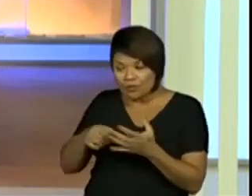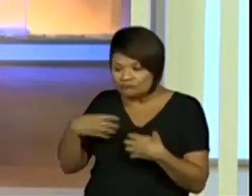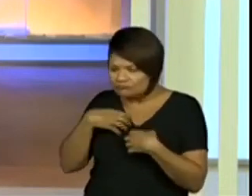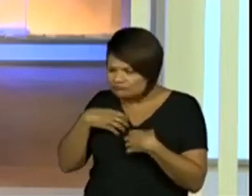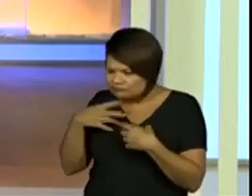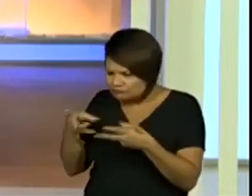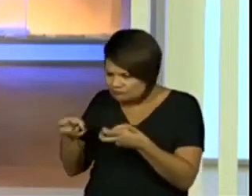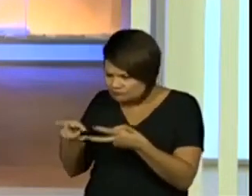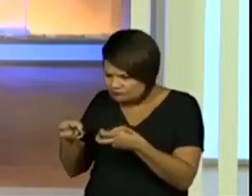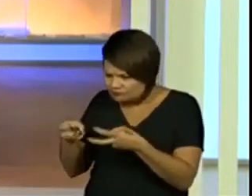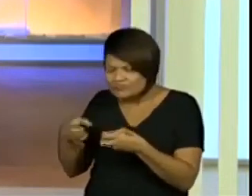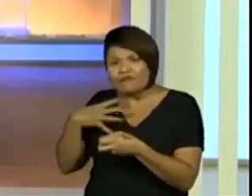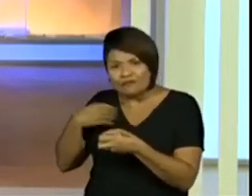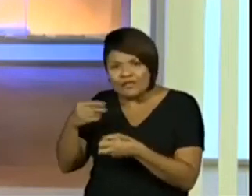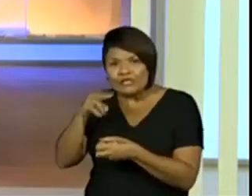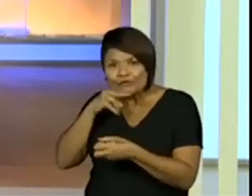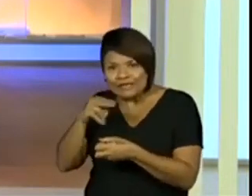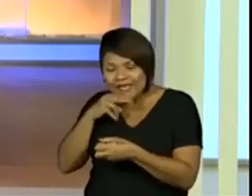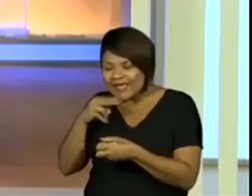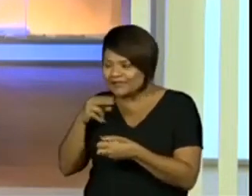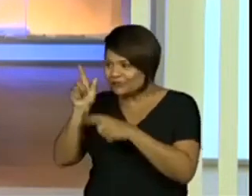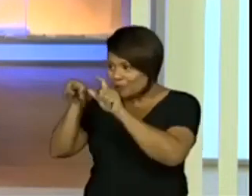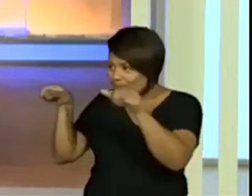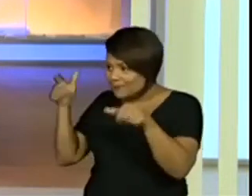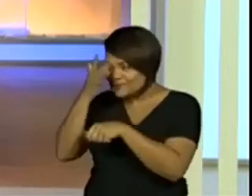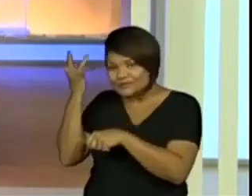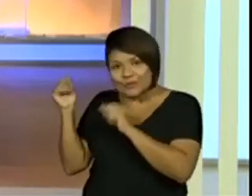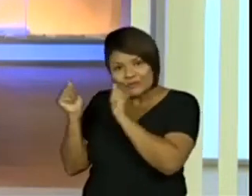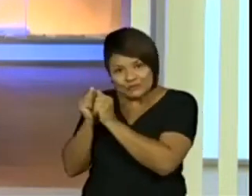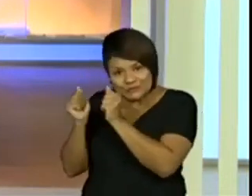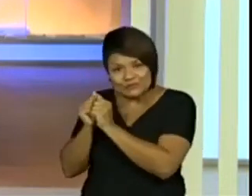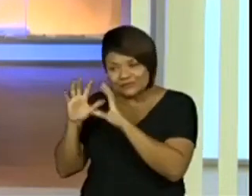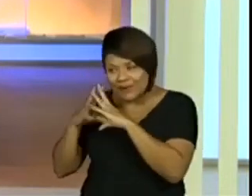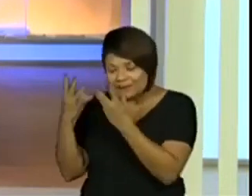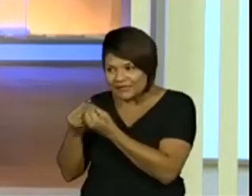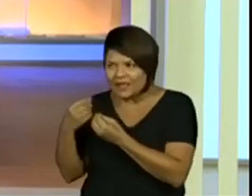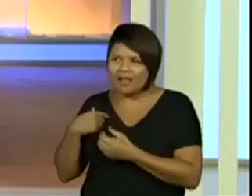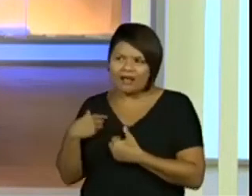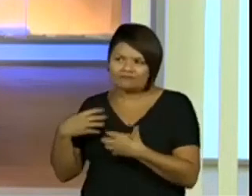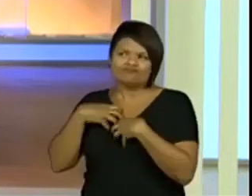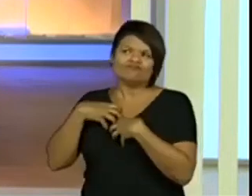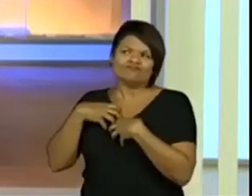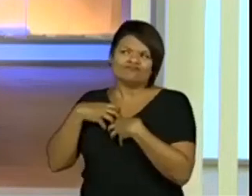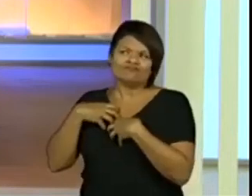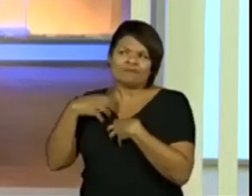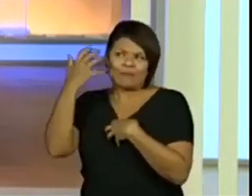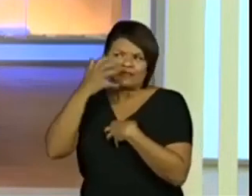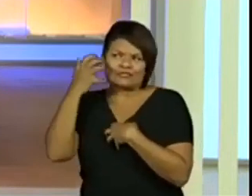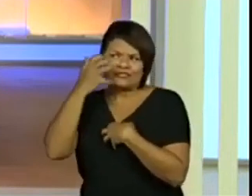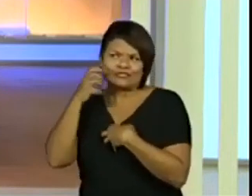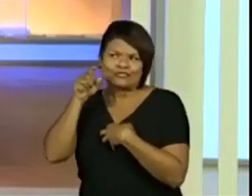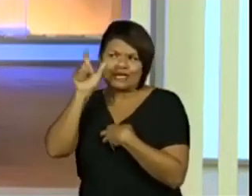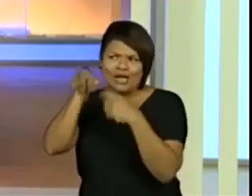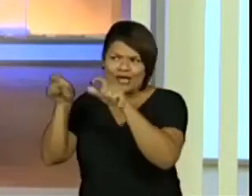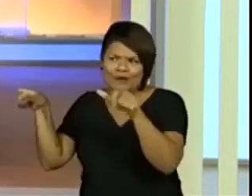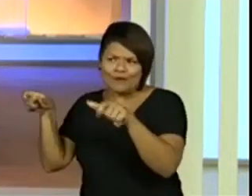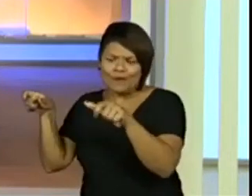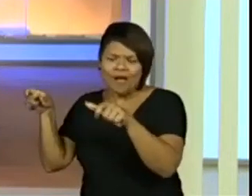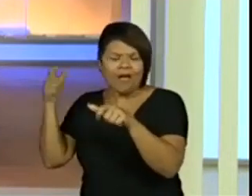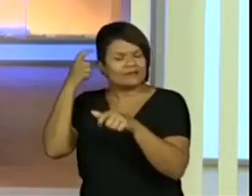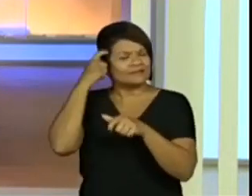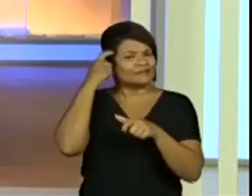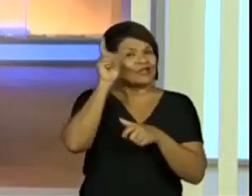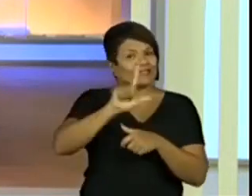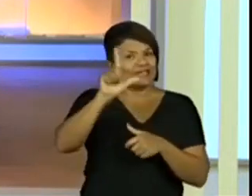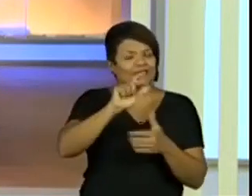filhos e nos seus netos, nas pessoas que conviviam com ela. Pela paixão, né, da literatura